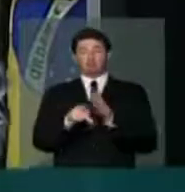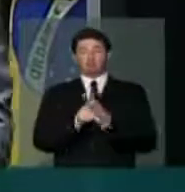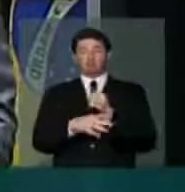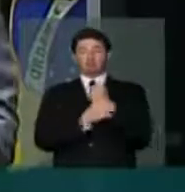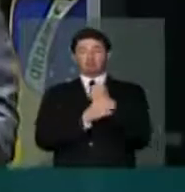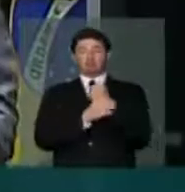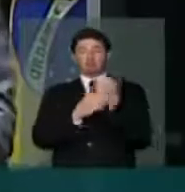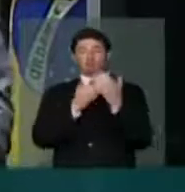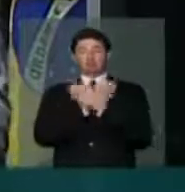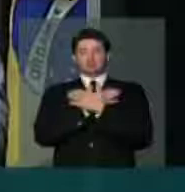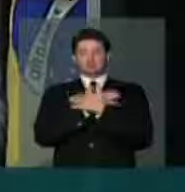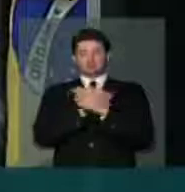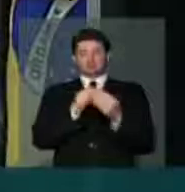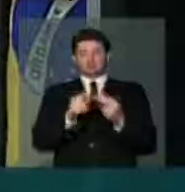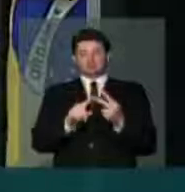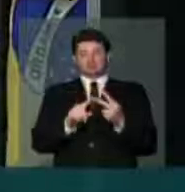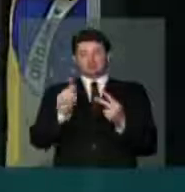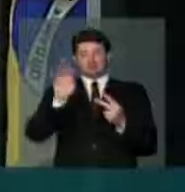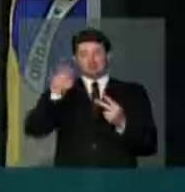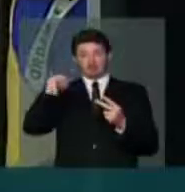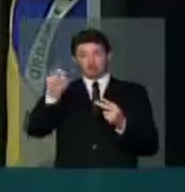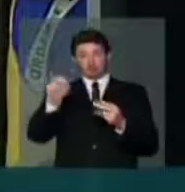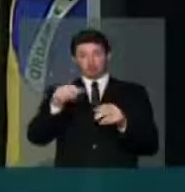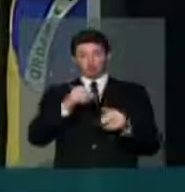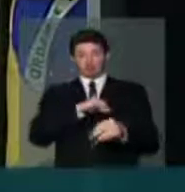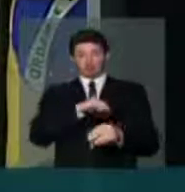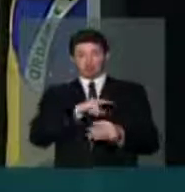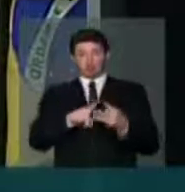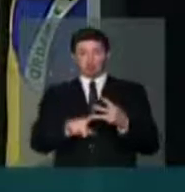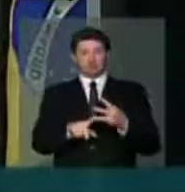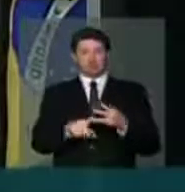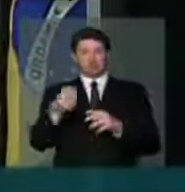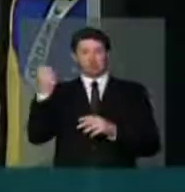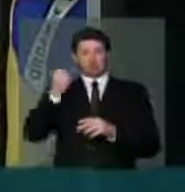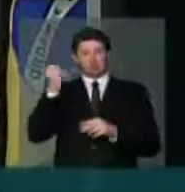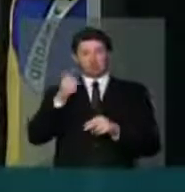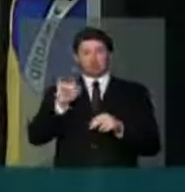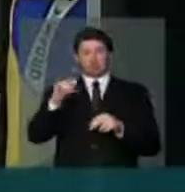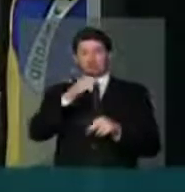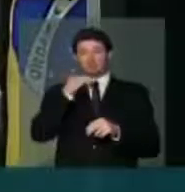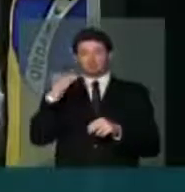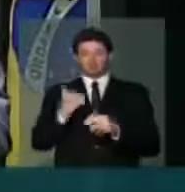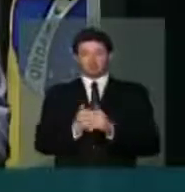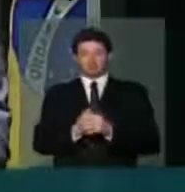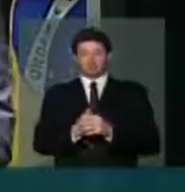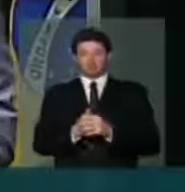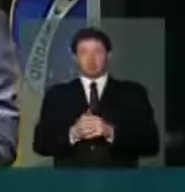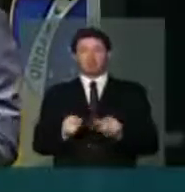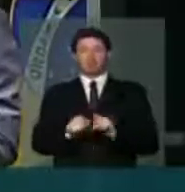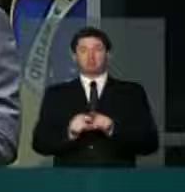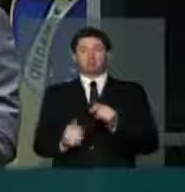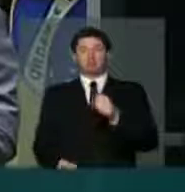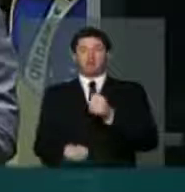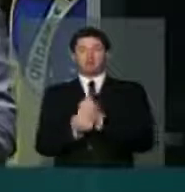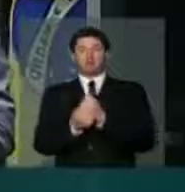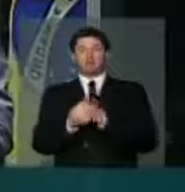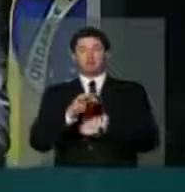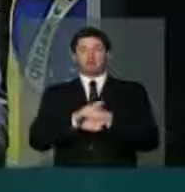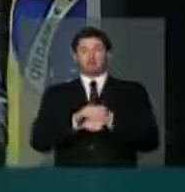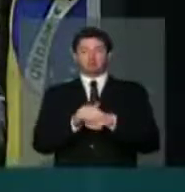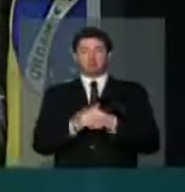seguro-desemprego, no abono salarial, na pensão por morte e no